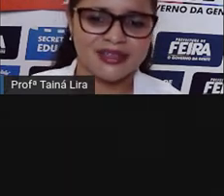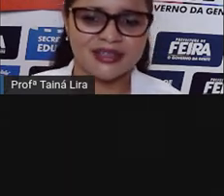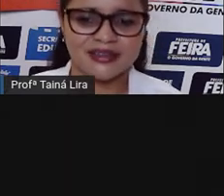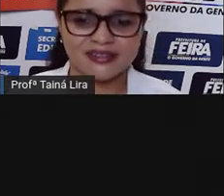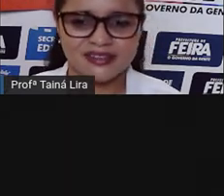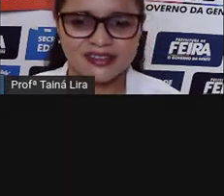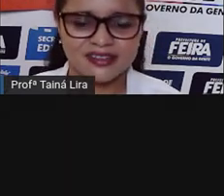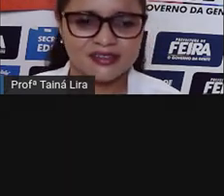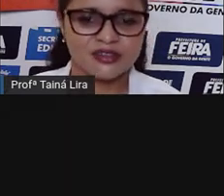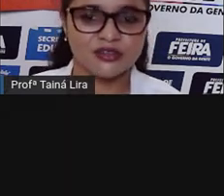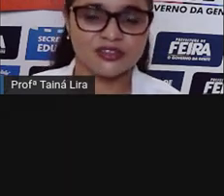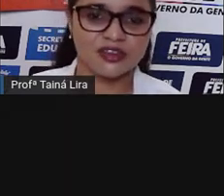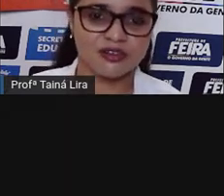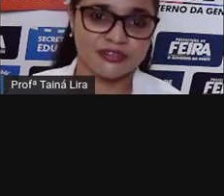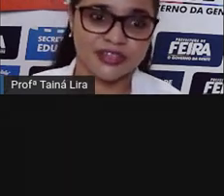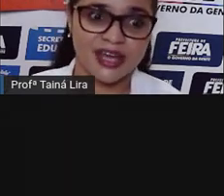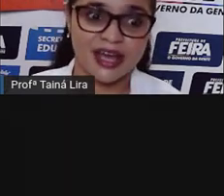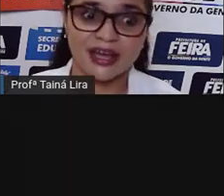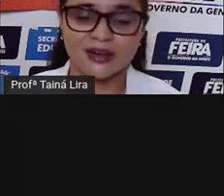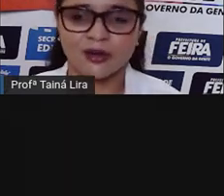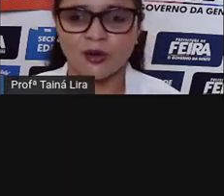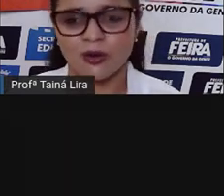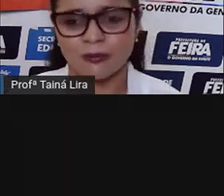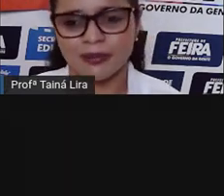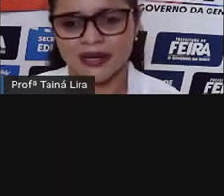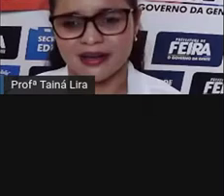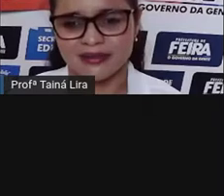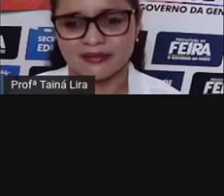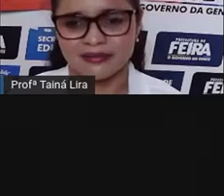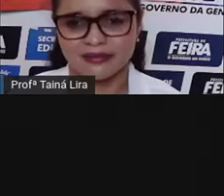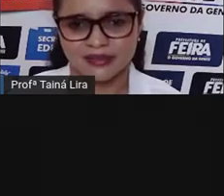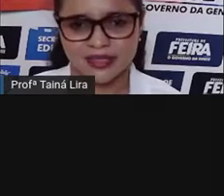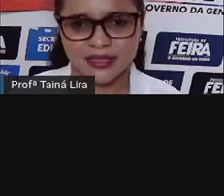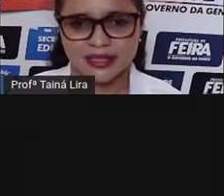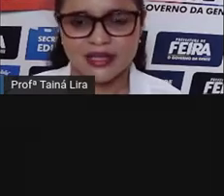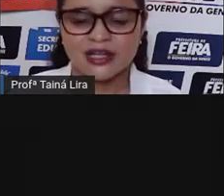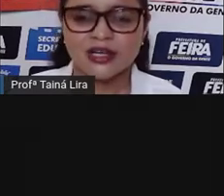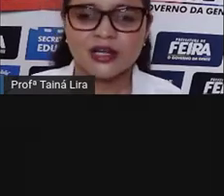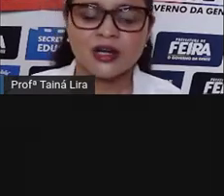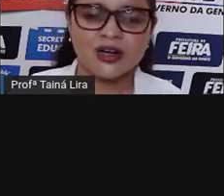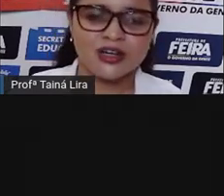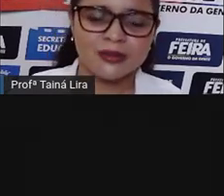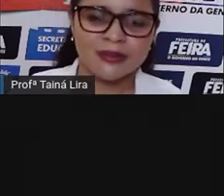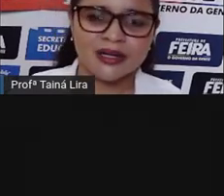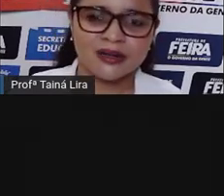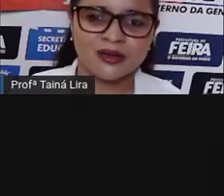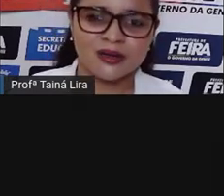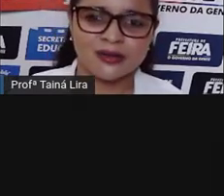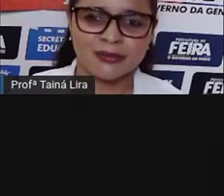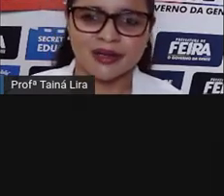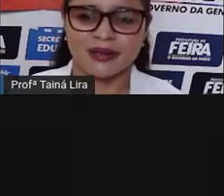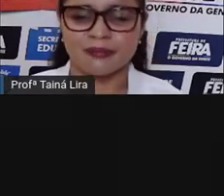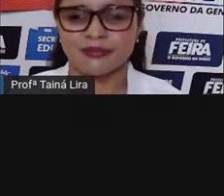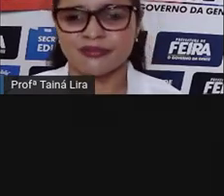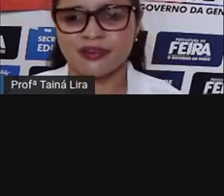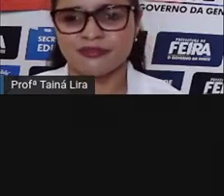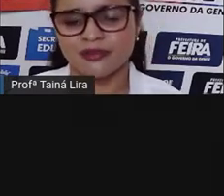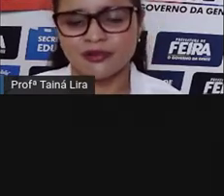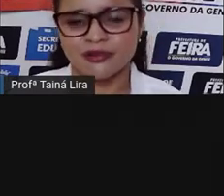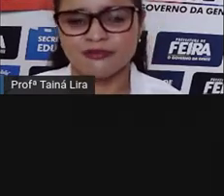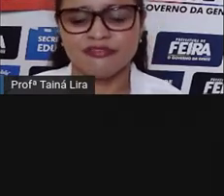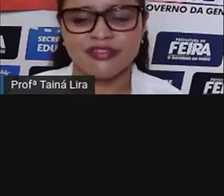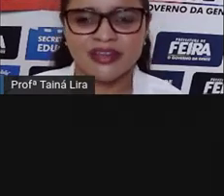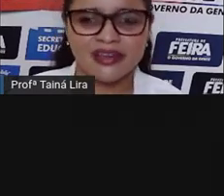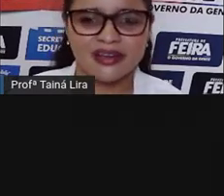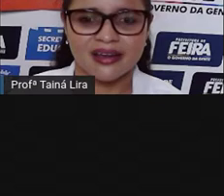Obrigado irei sim se você convidar a cobra a cobra cobra